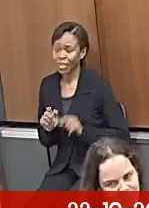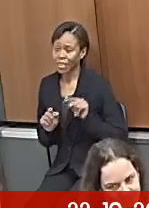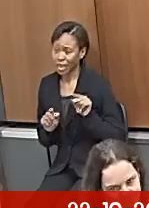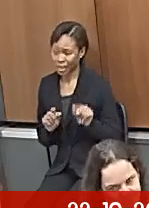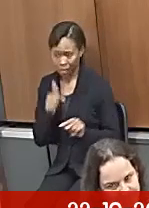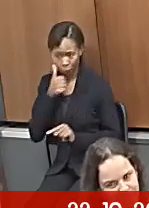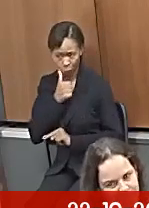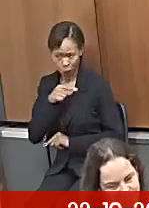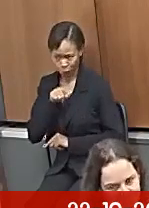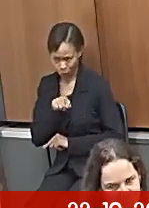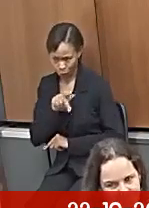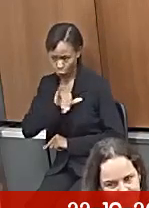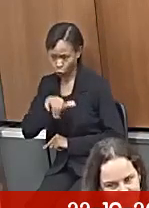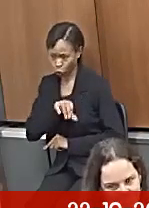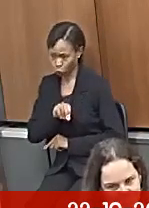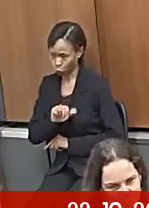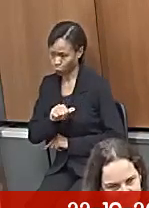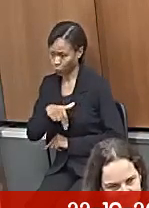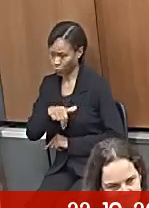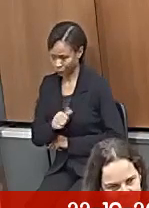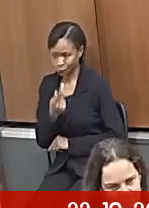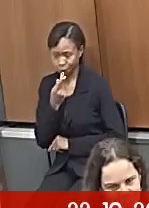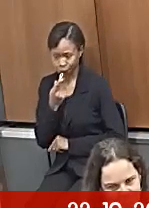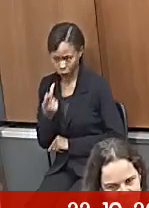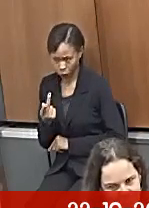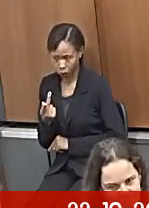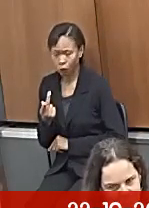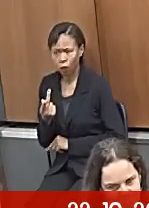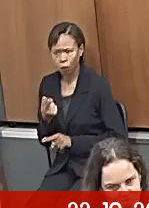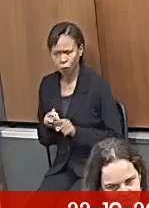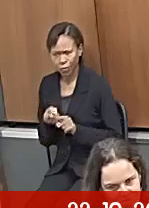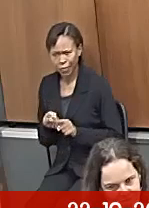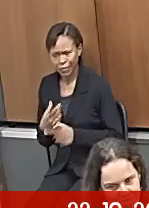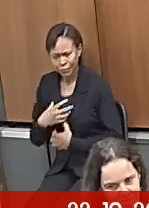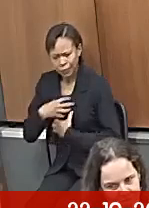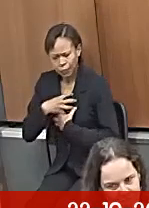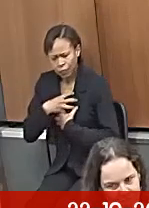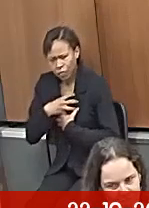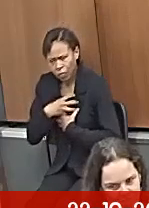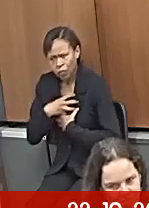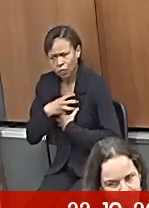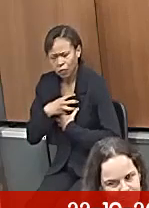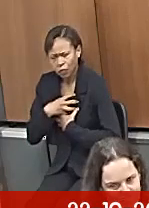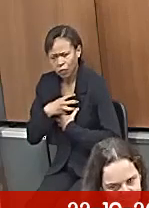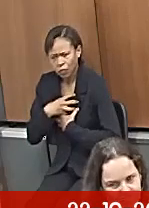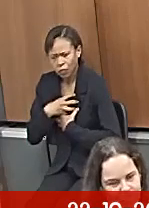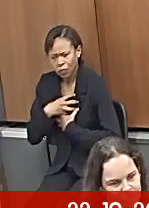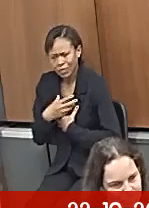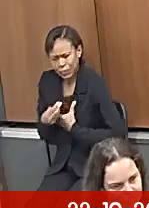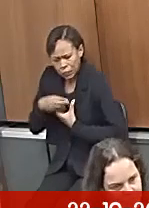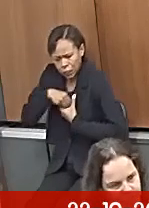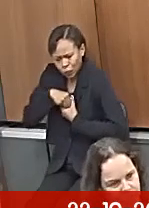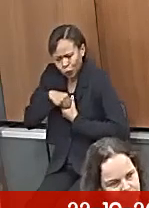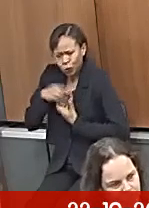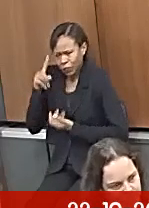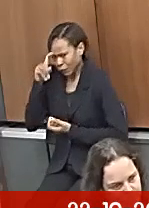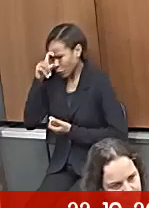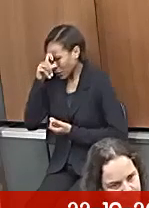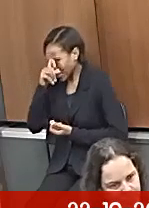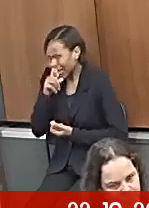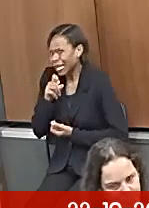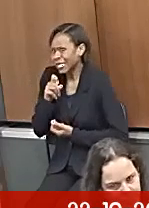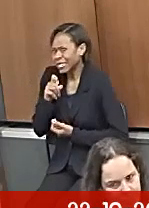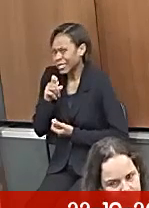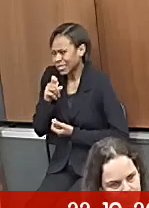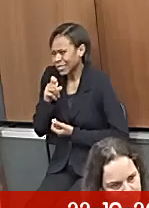Joana disse, quando a gente sente, de alguma maneira, né, a dificuldade, a deficiência,